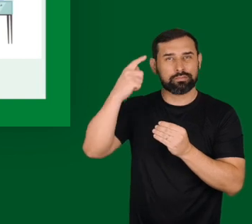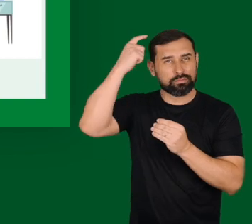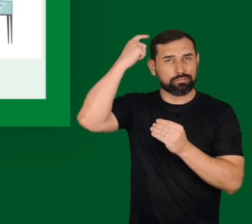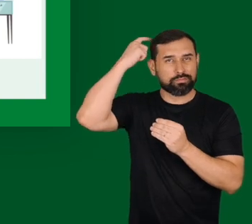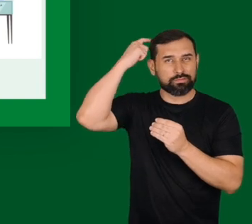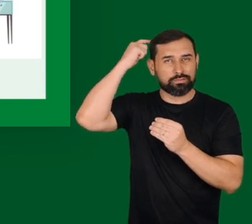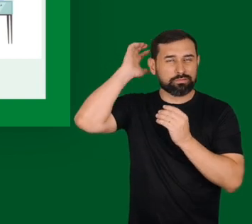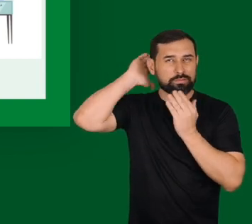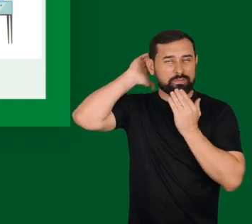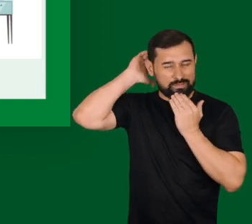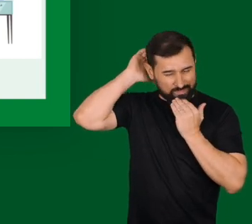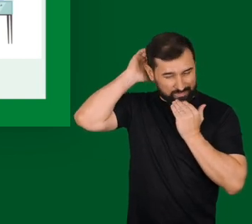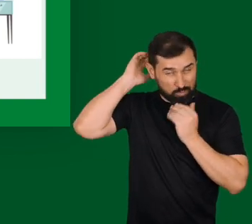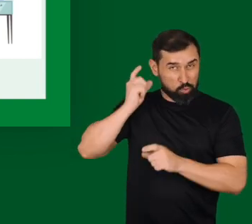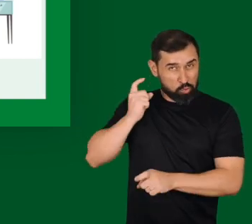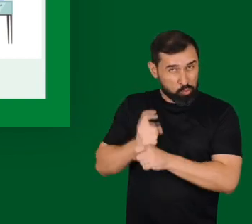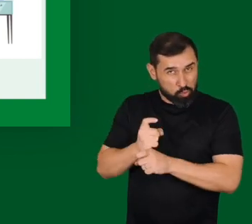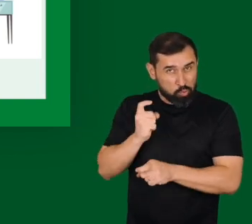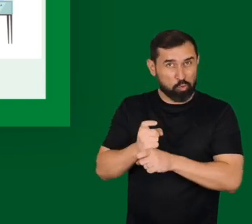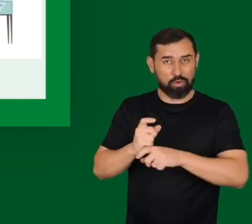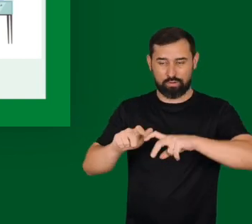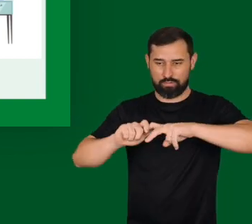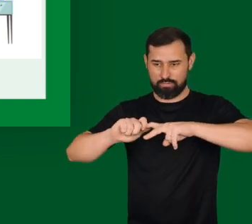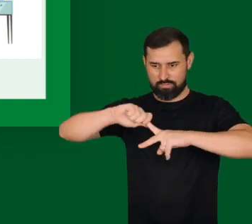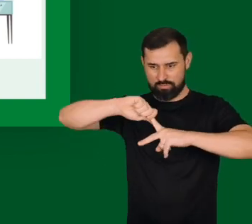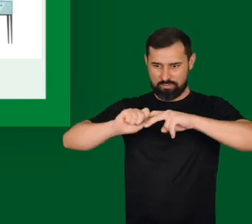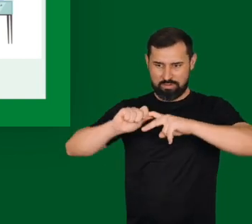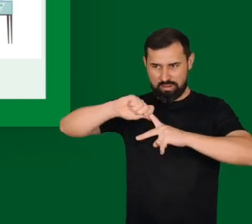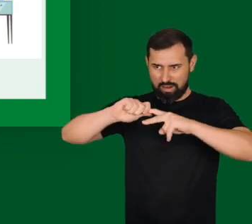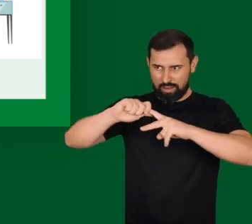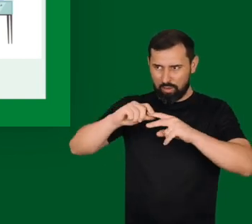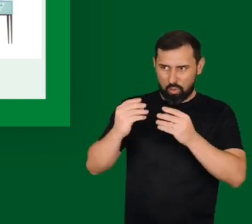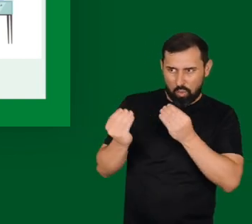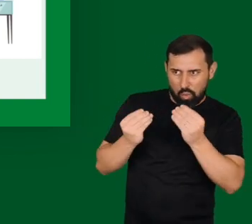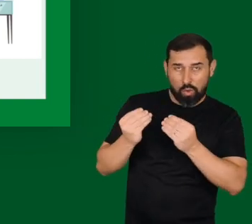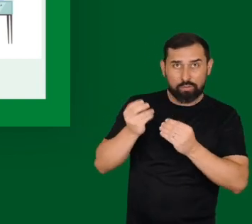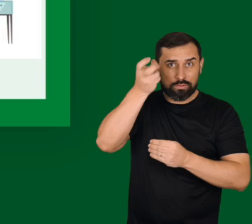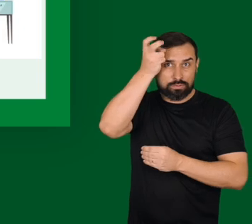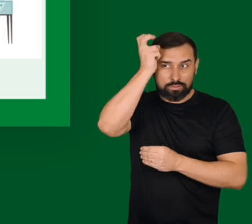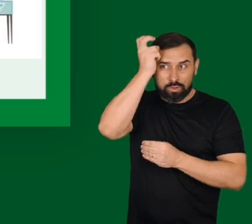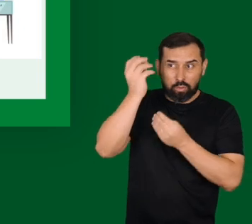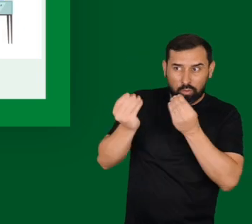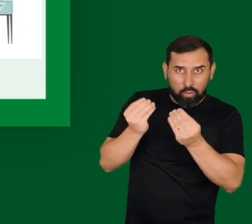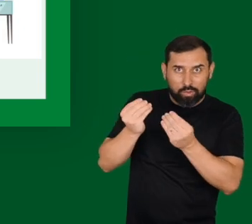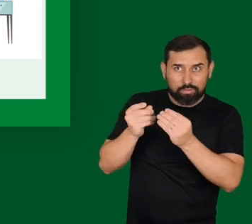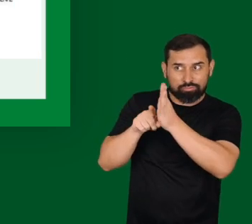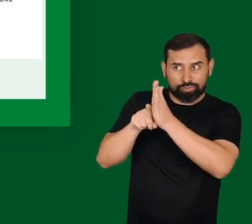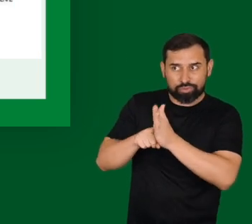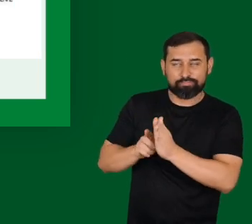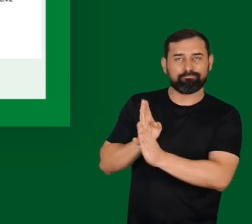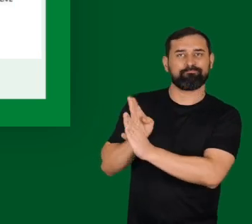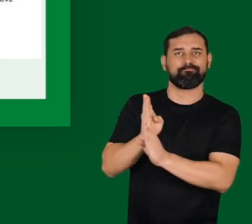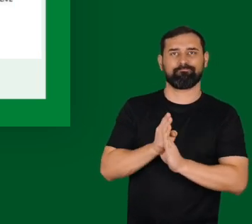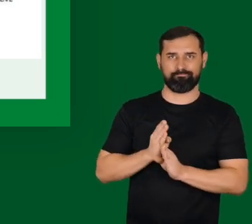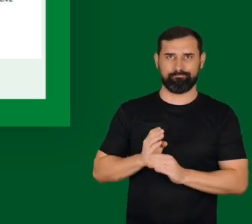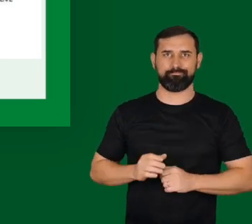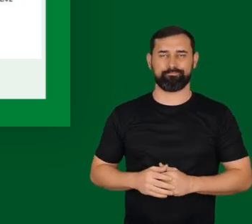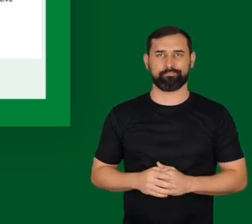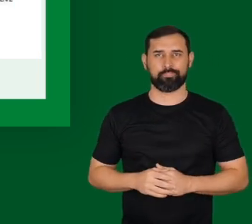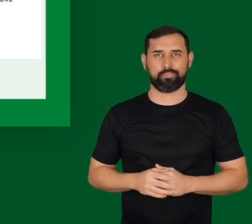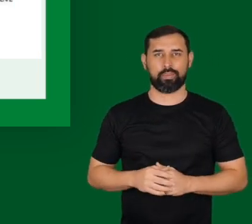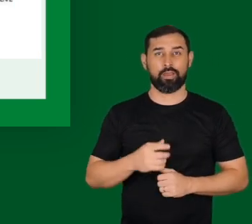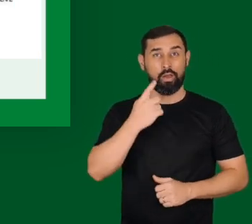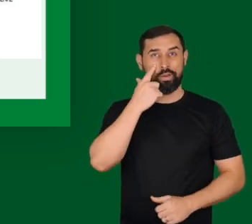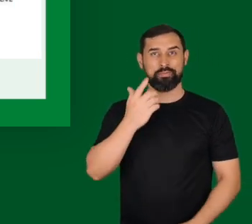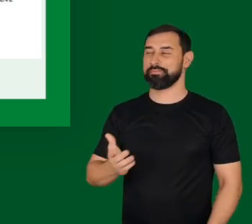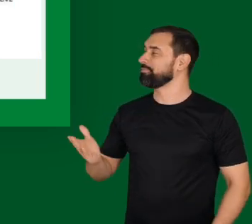os sinais de rigidez, de irritação meníngea e sinais indiretos de hipertensão intracraniana, tá? Então, só